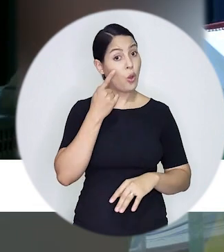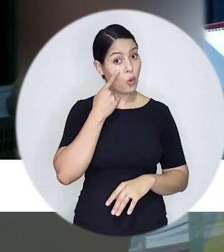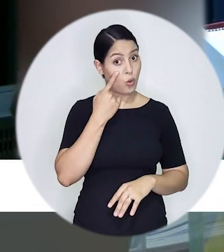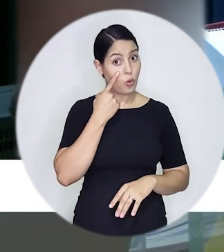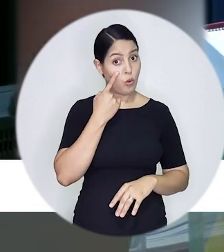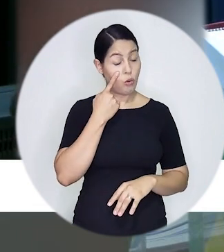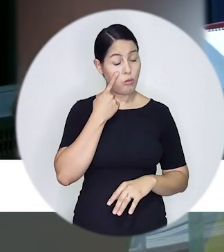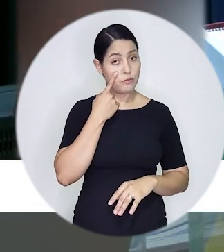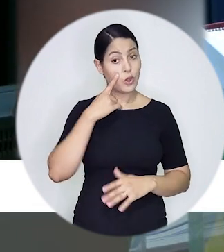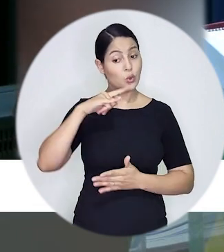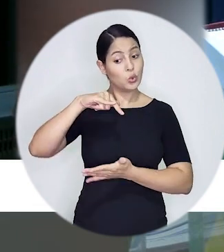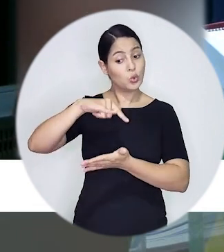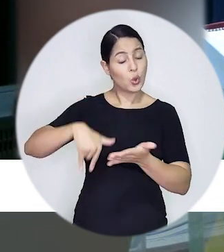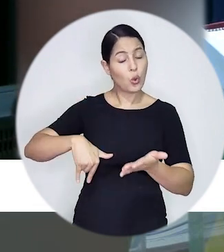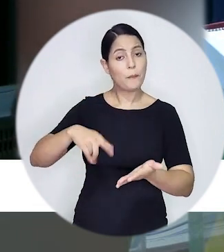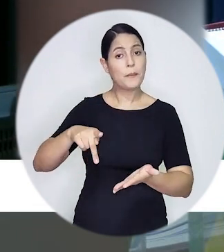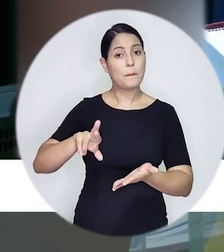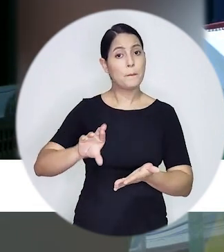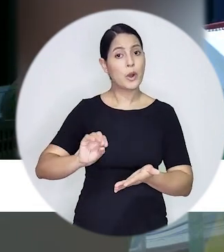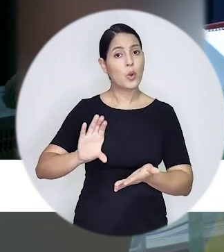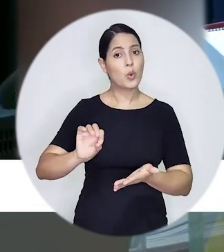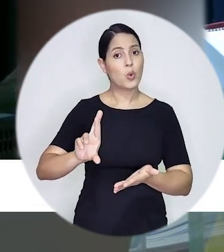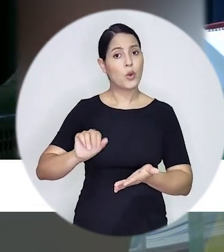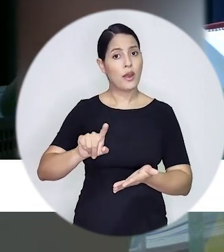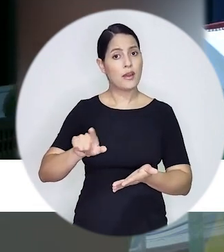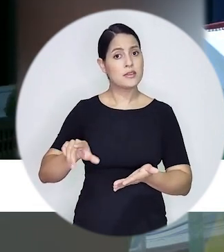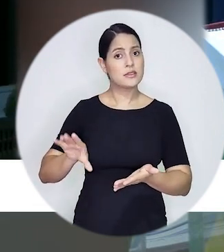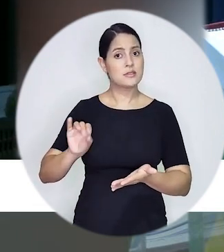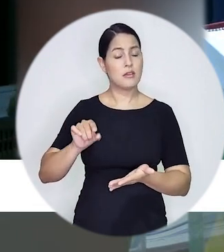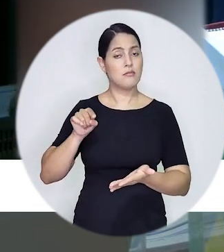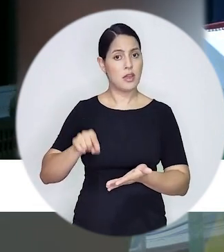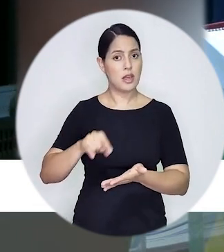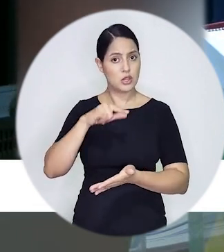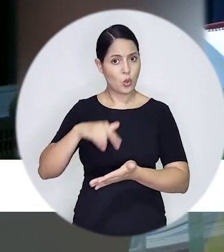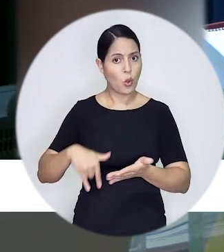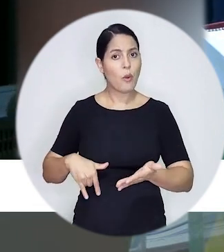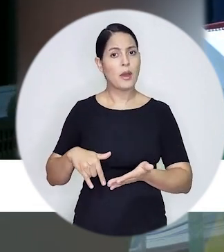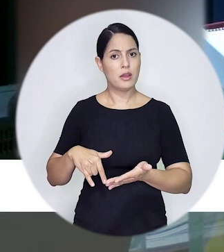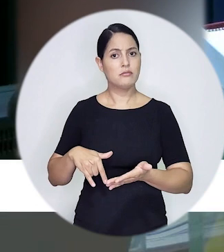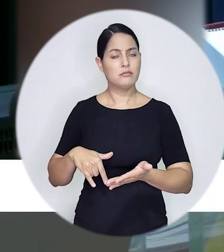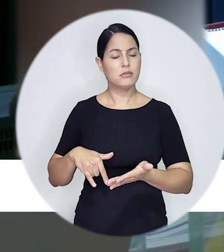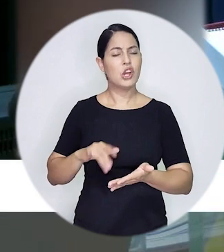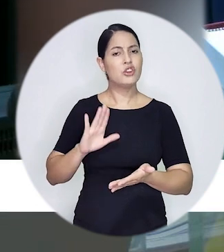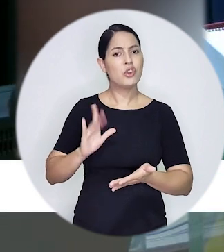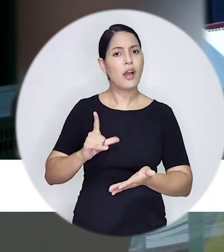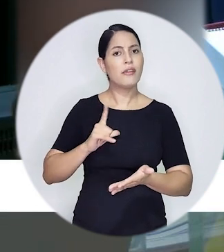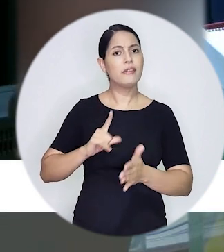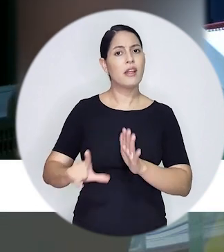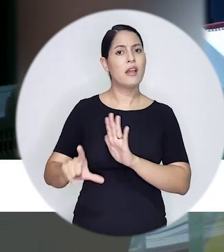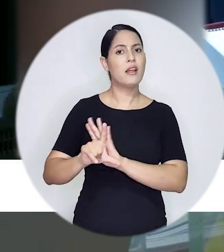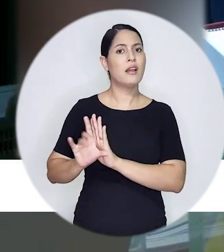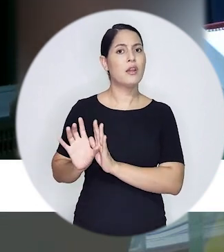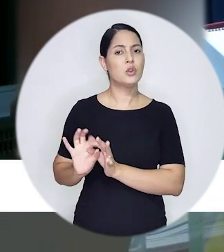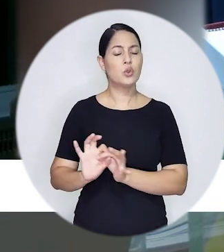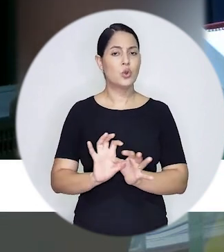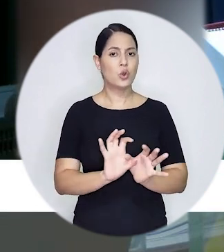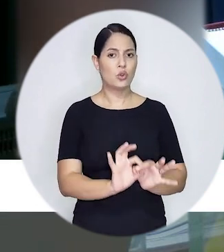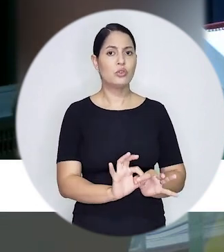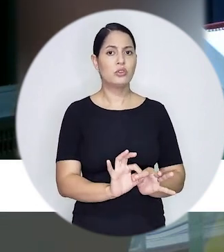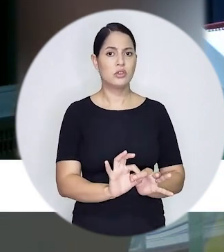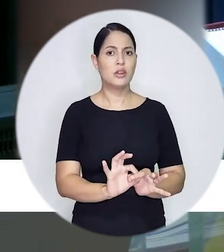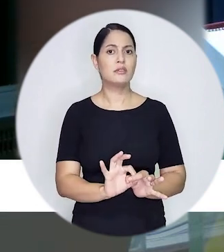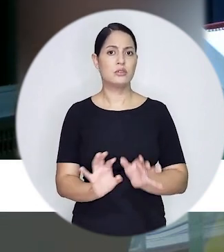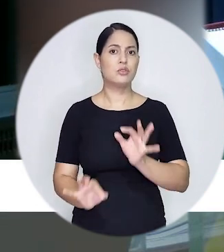olha, a procuração que se dispõe e que é prevista na Lei dos